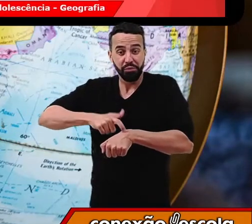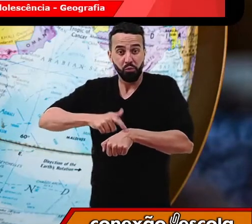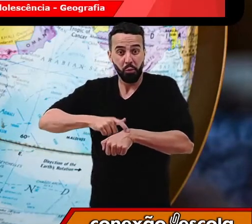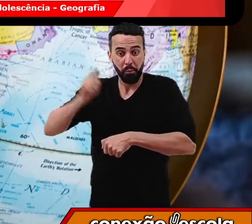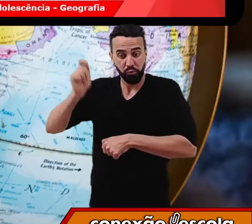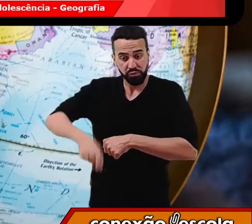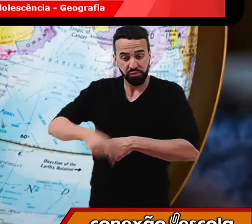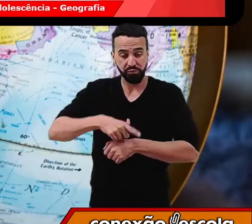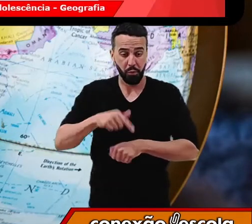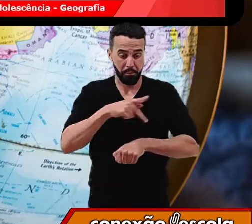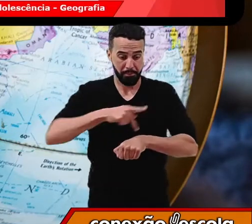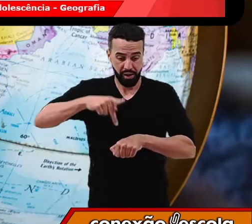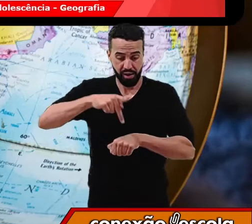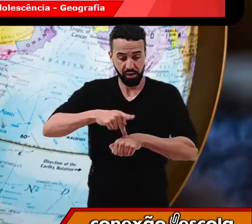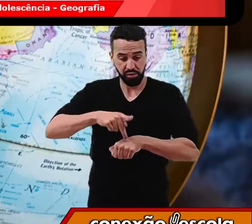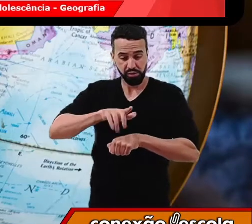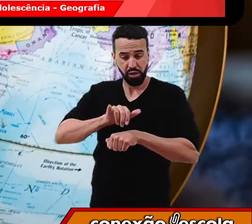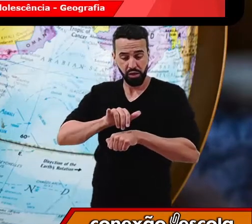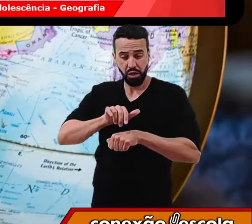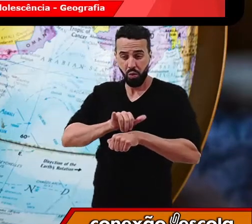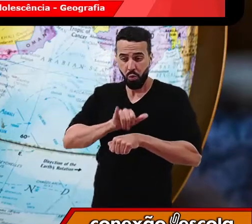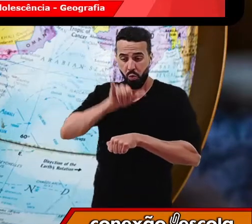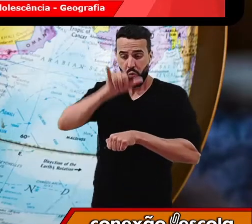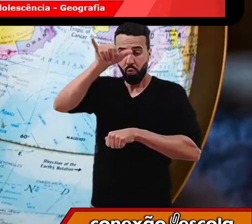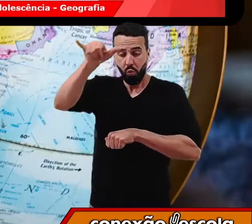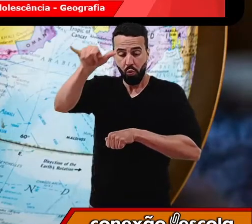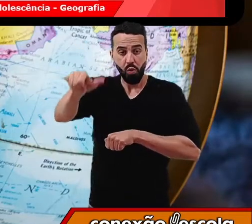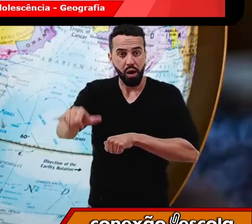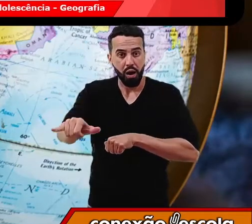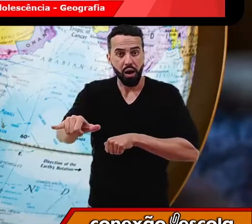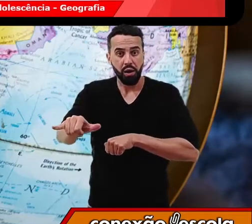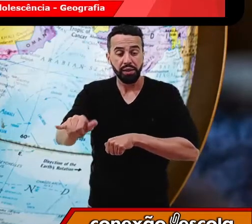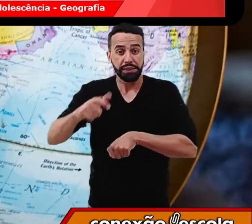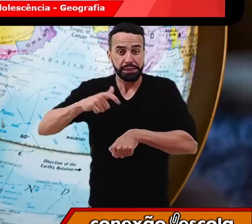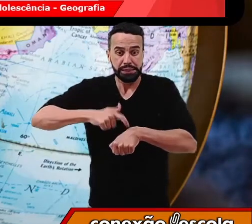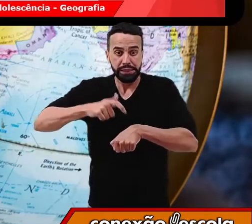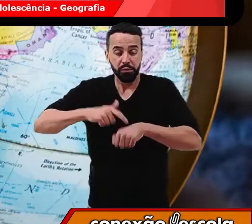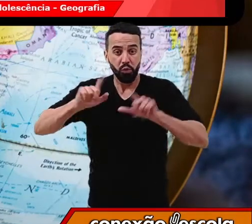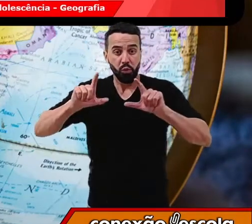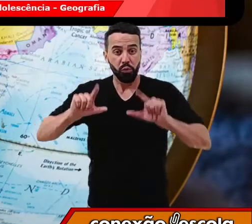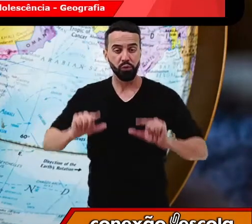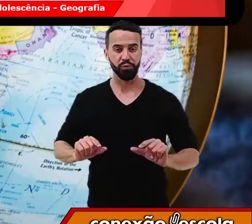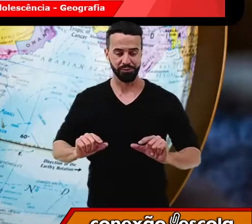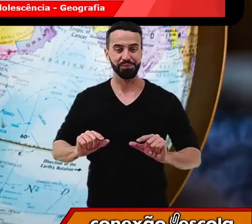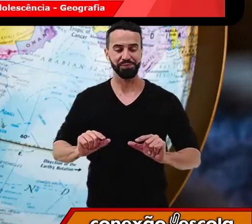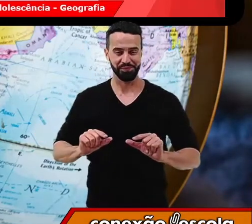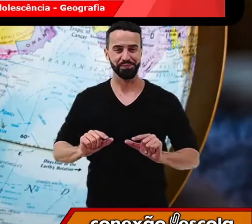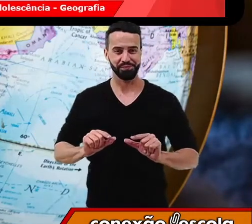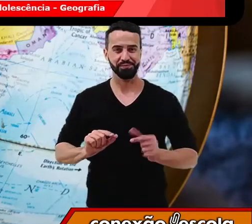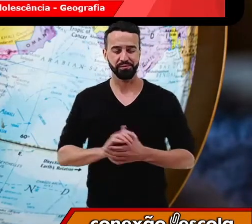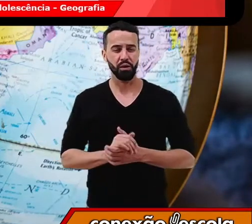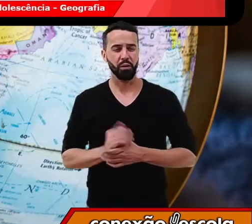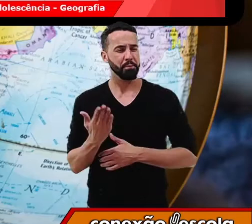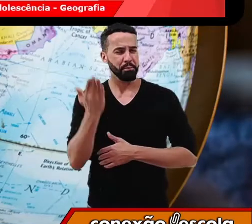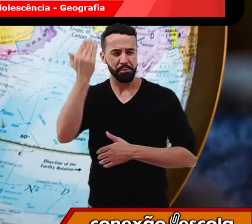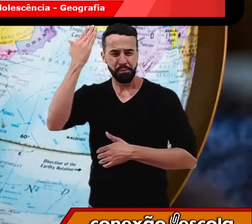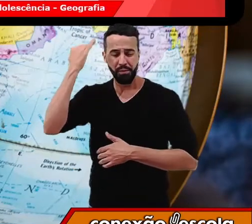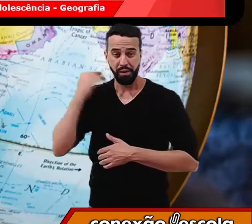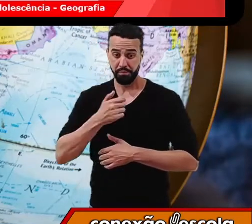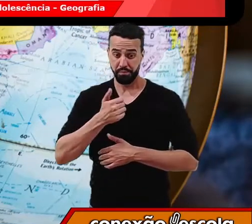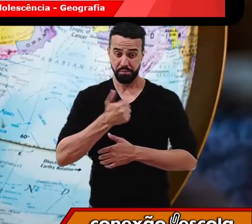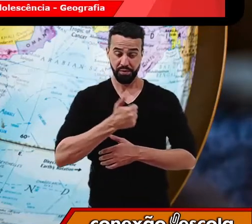A em direção ao país B reduziu. Lá na primeira fase da